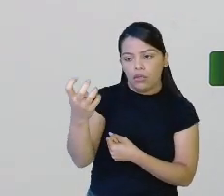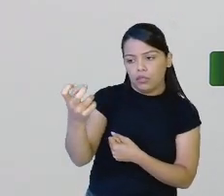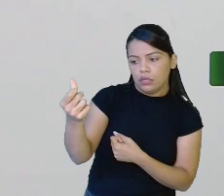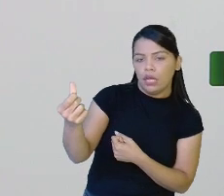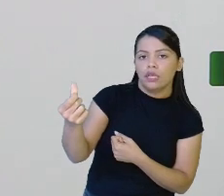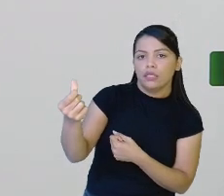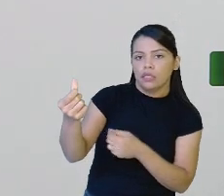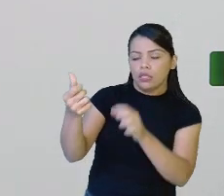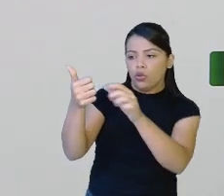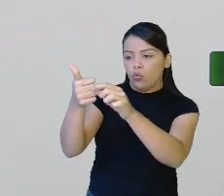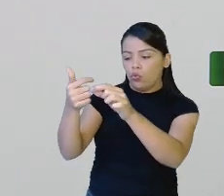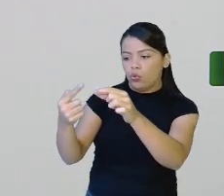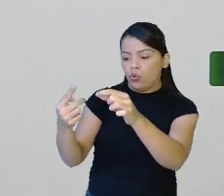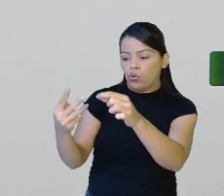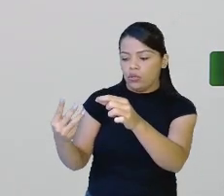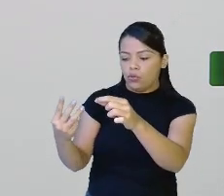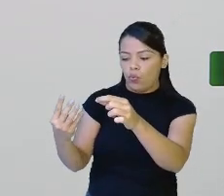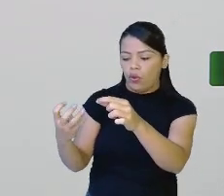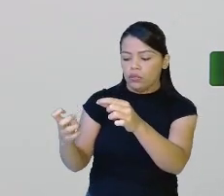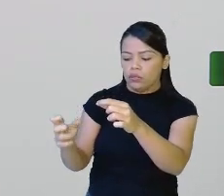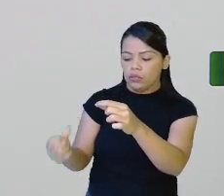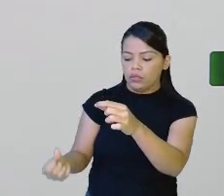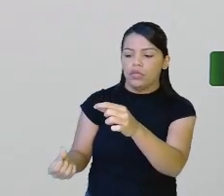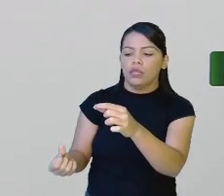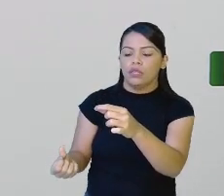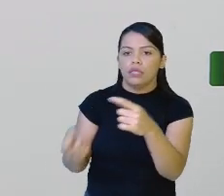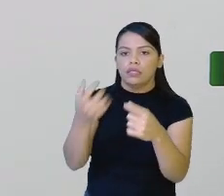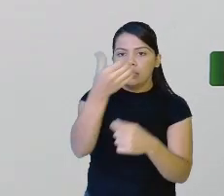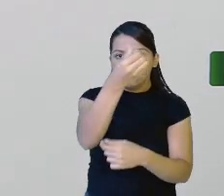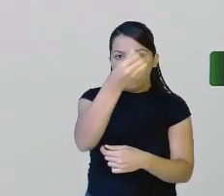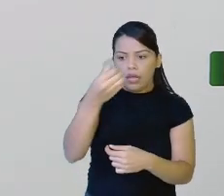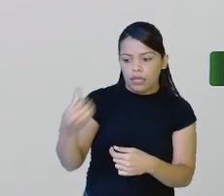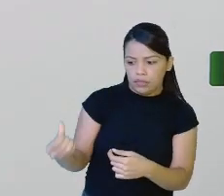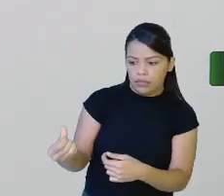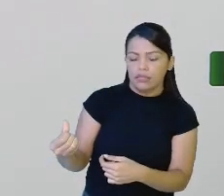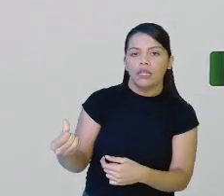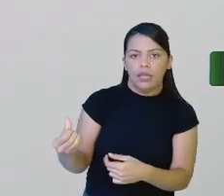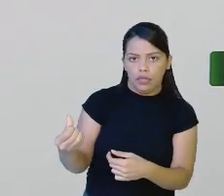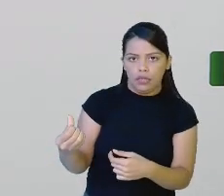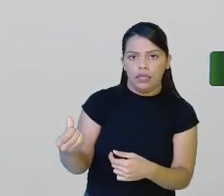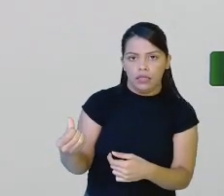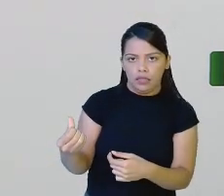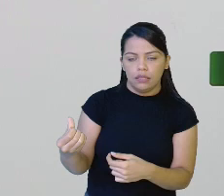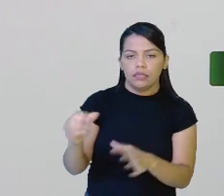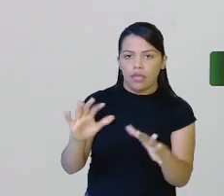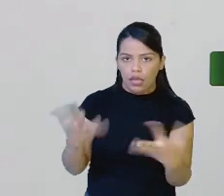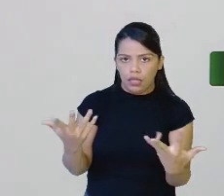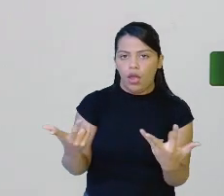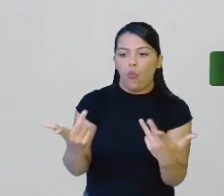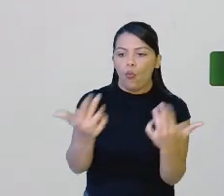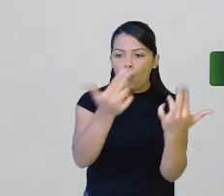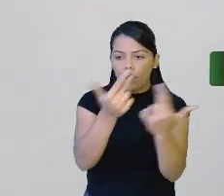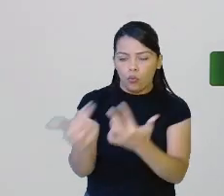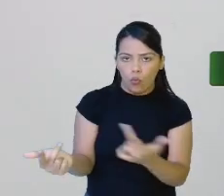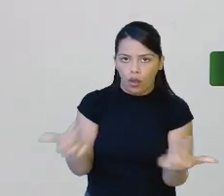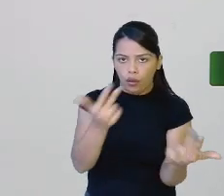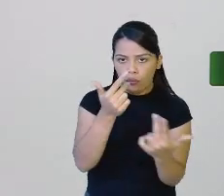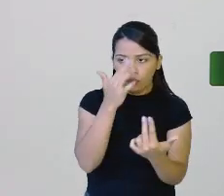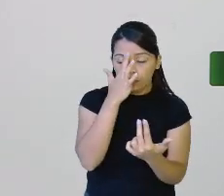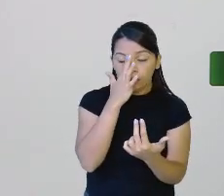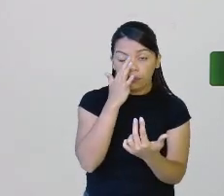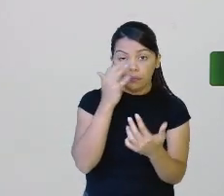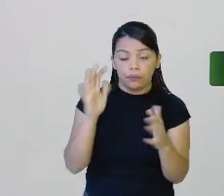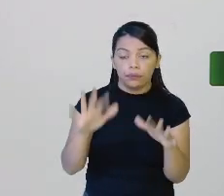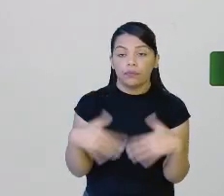é um quadrado, quinto ano? Percebe que se for quadrado, todos os lados serão iguais.